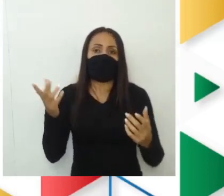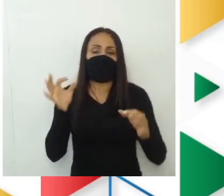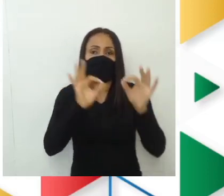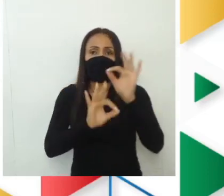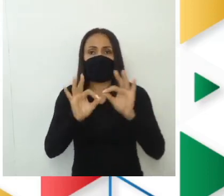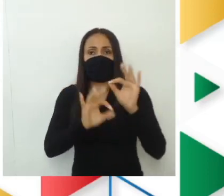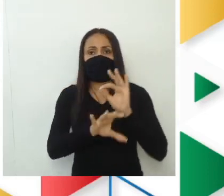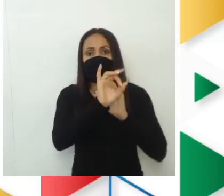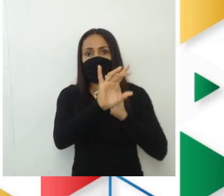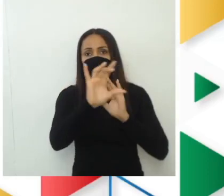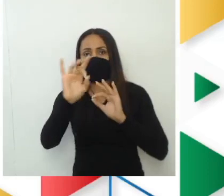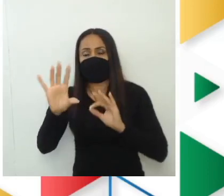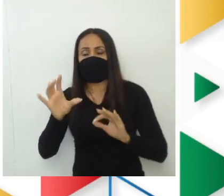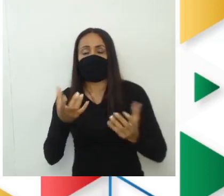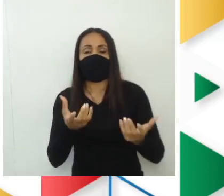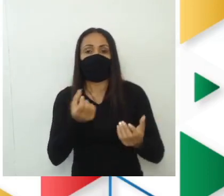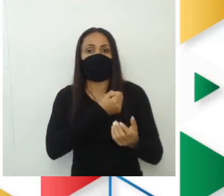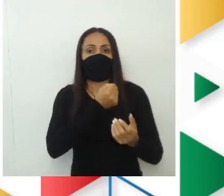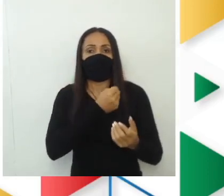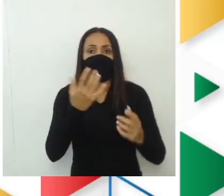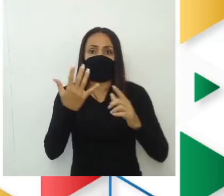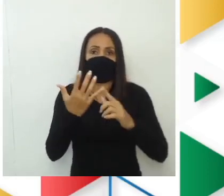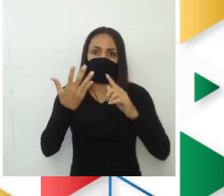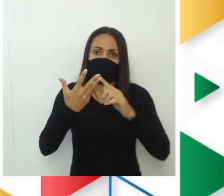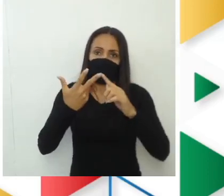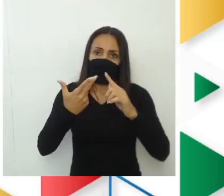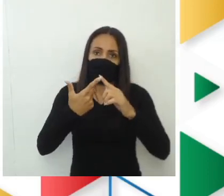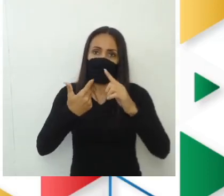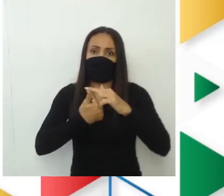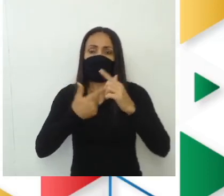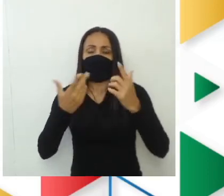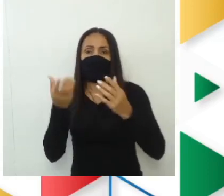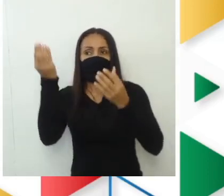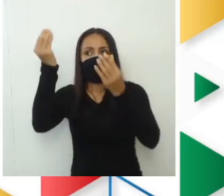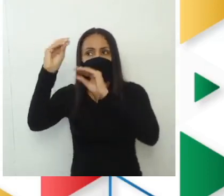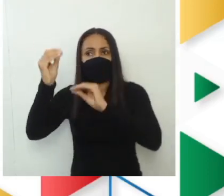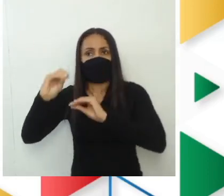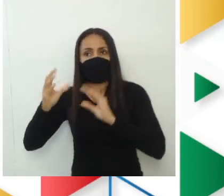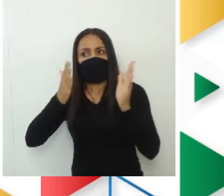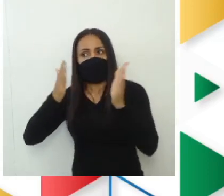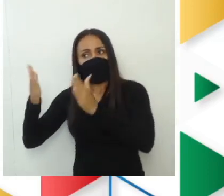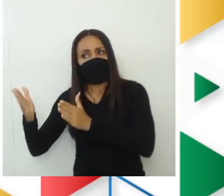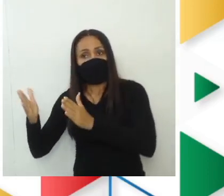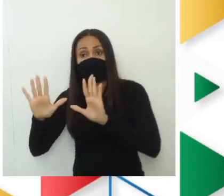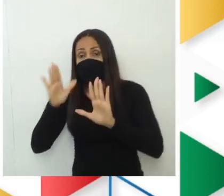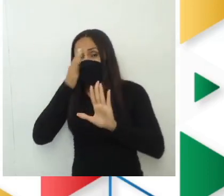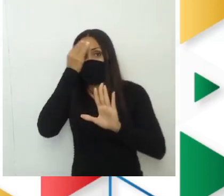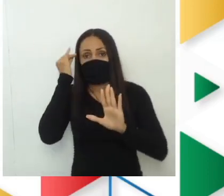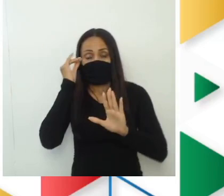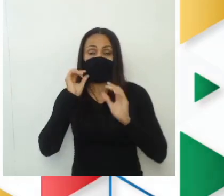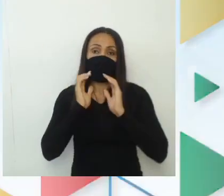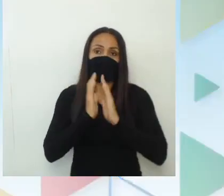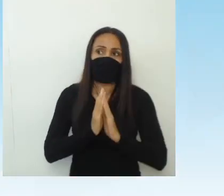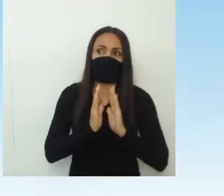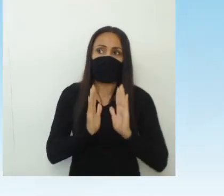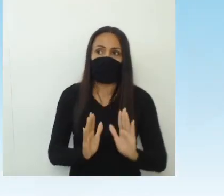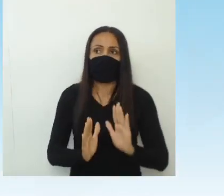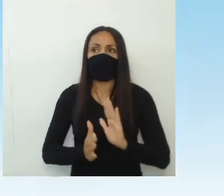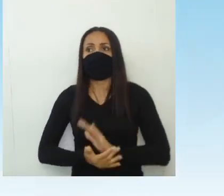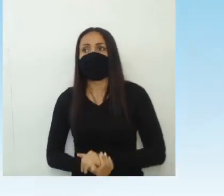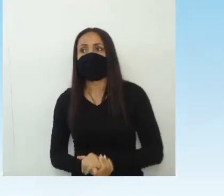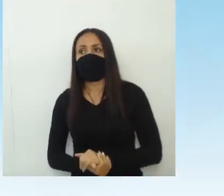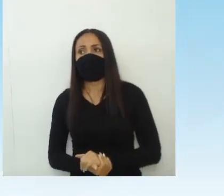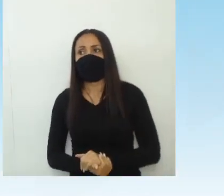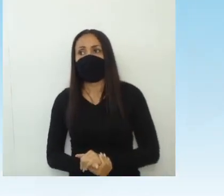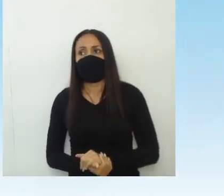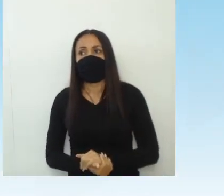a seguir. Você vai contar os algarismos e vai colocar aí do lado. Agora não esquece, por favor, tá? Não esquece